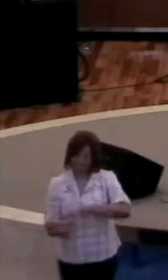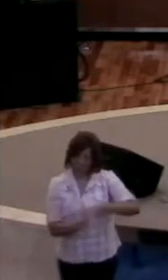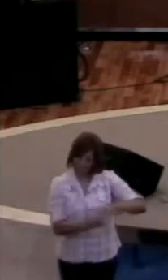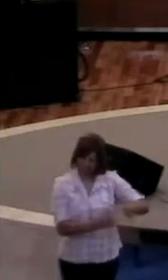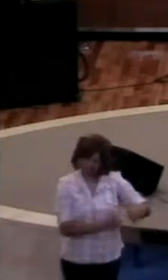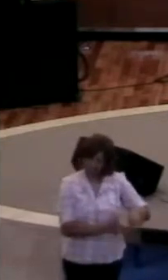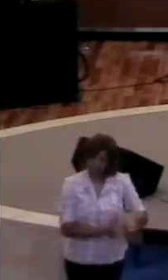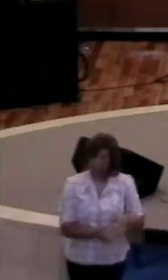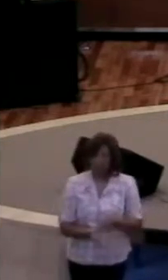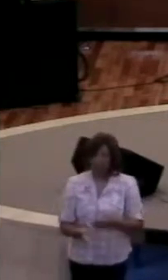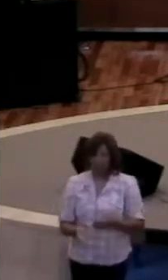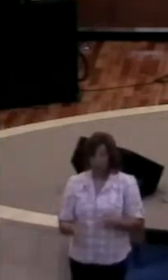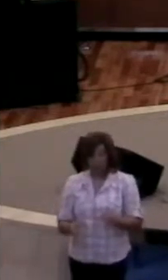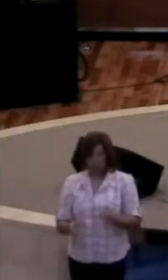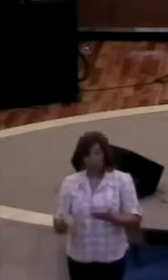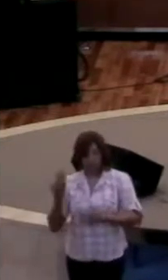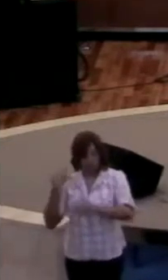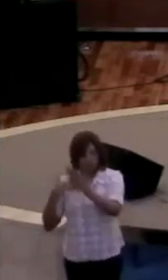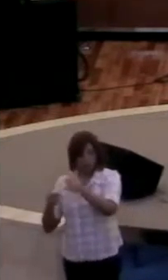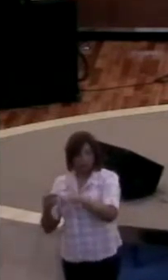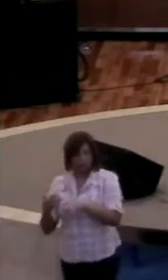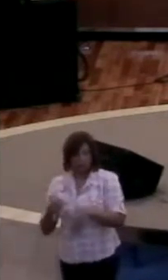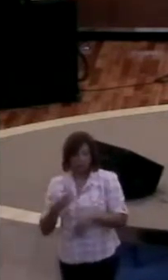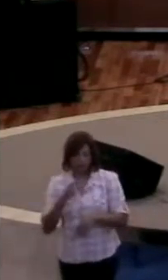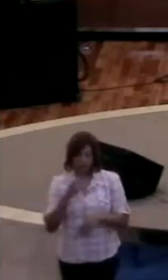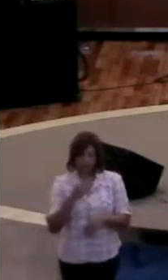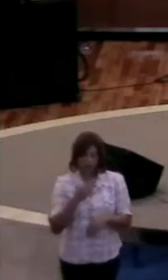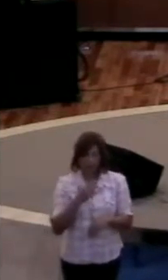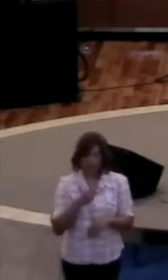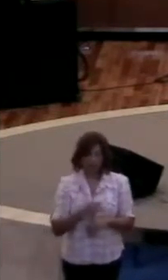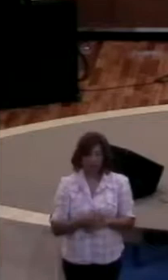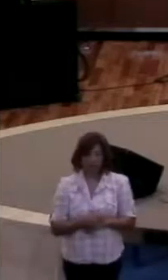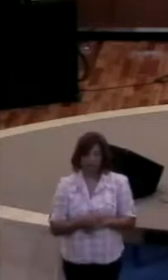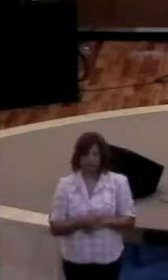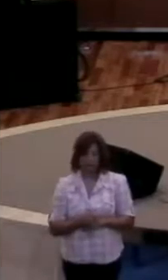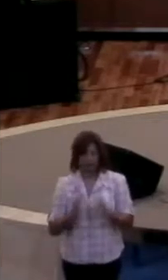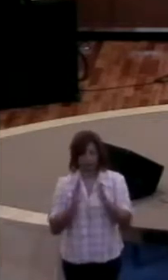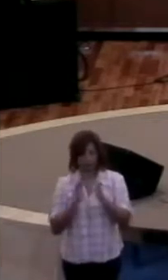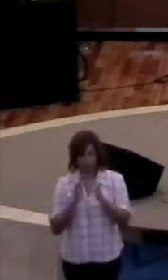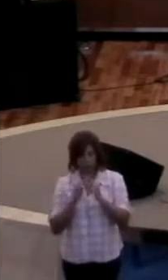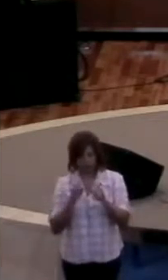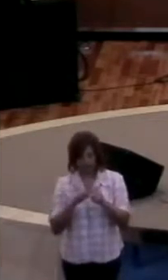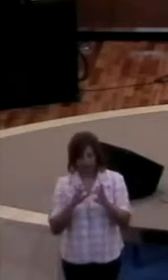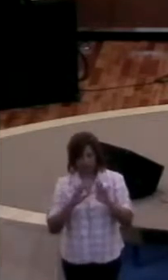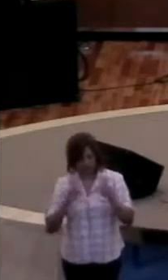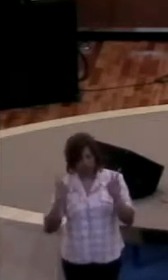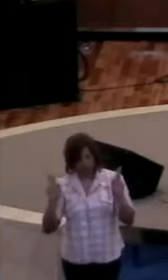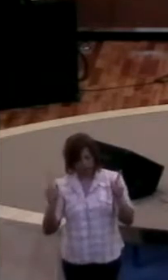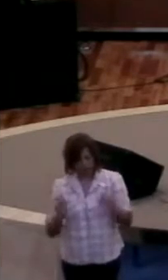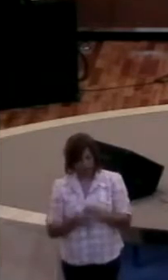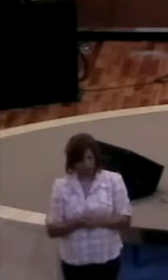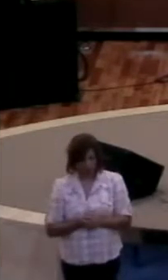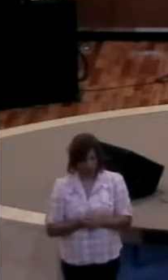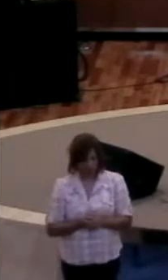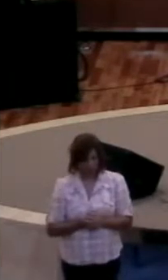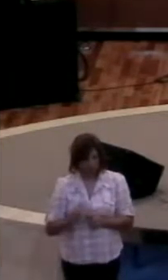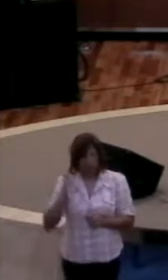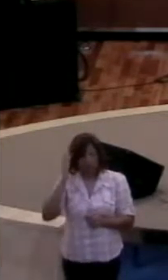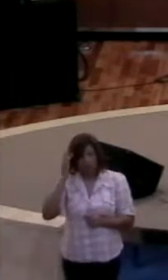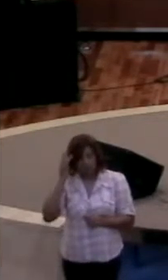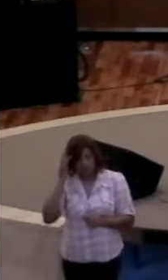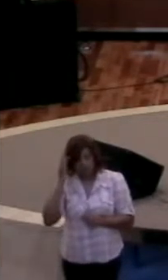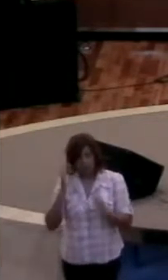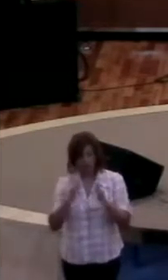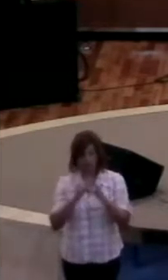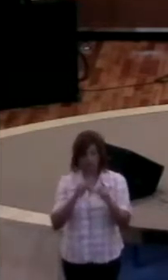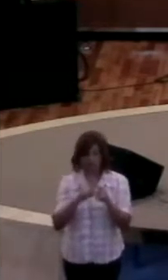vigília, numa igreja, e antes de eu pregar, tadinho do menino, ele pensou que a igreja estivesse fria, porque tem